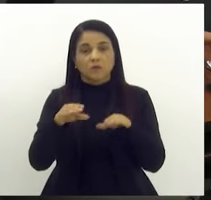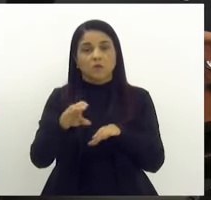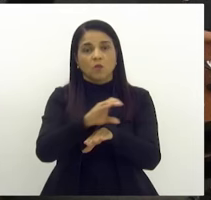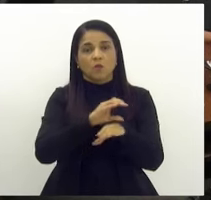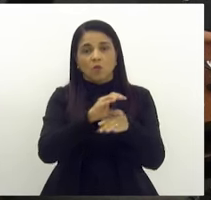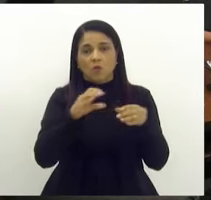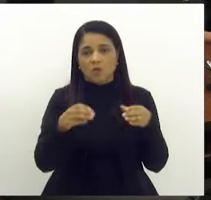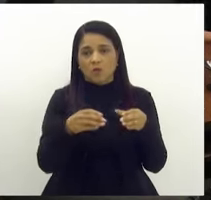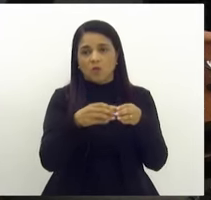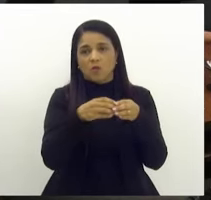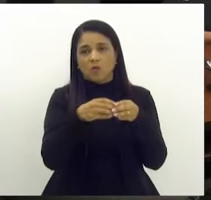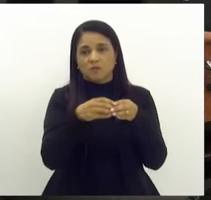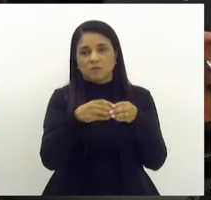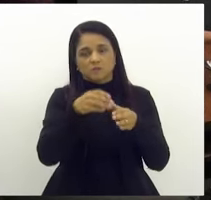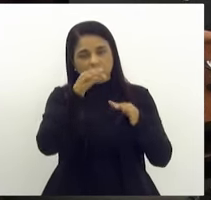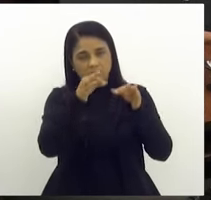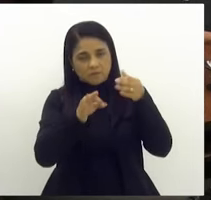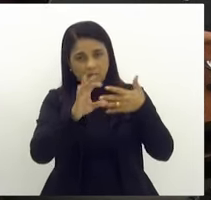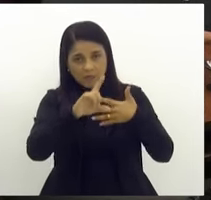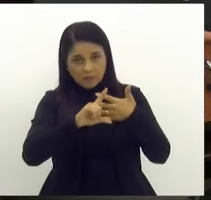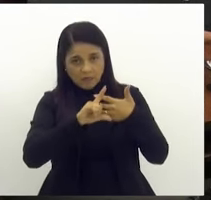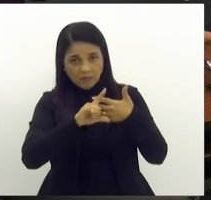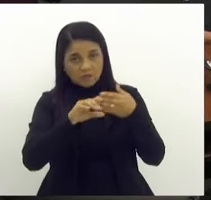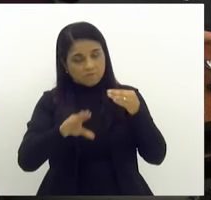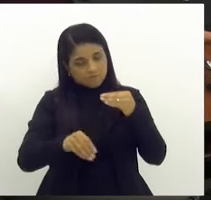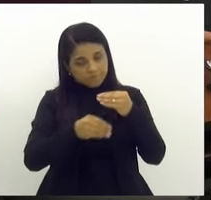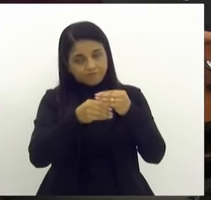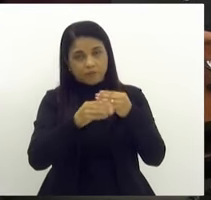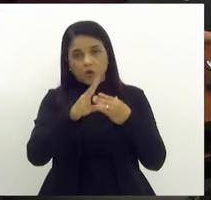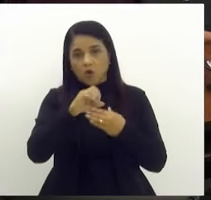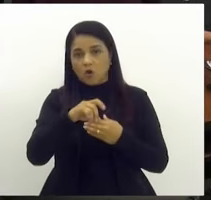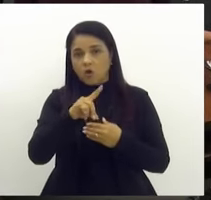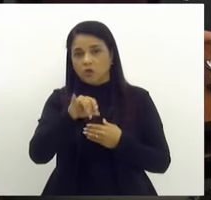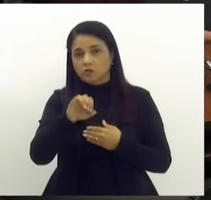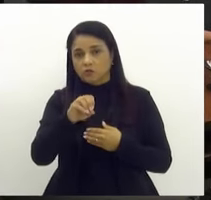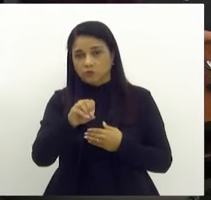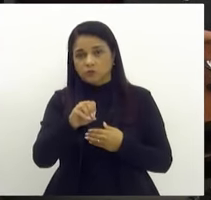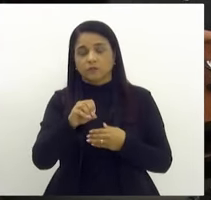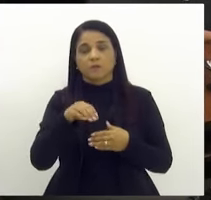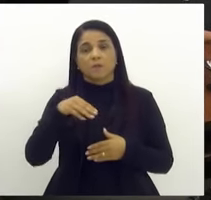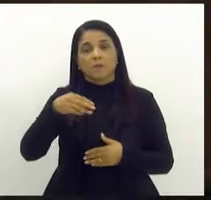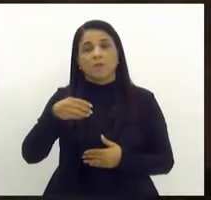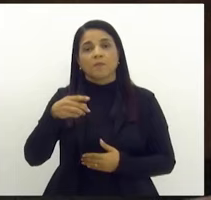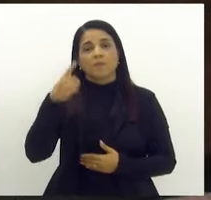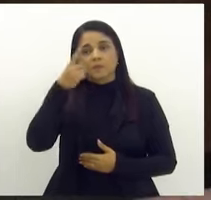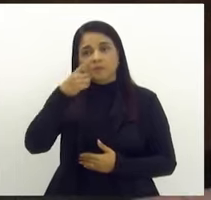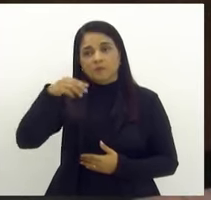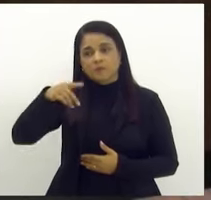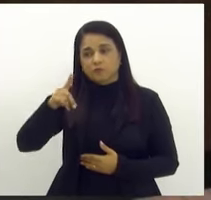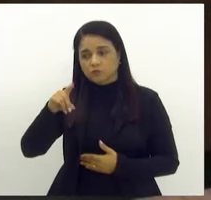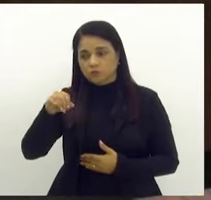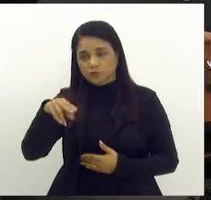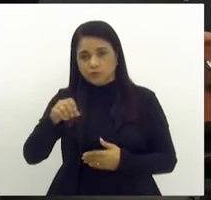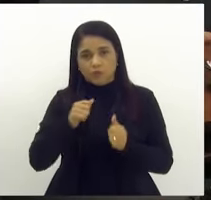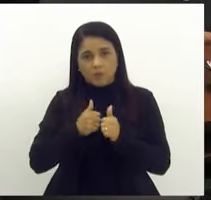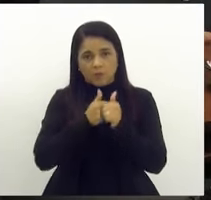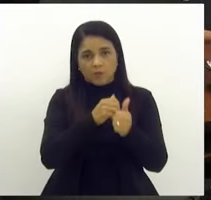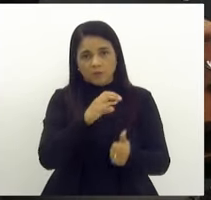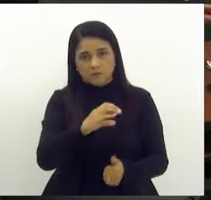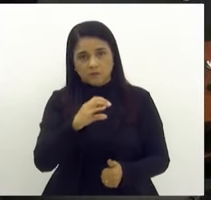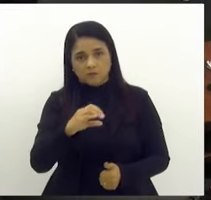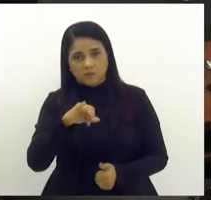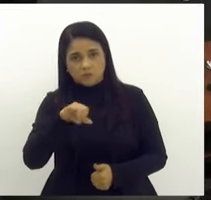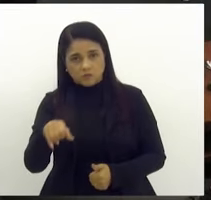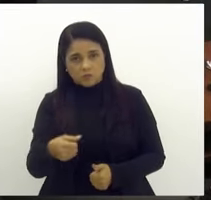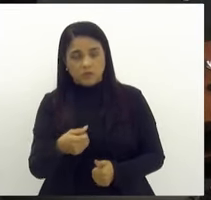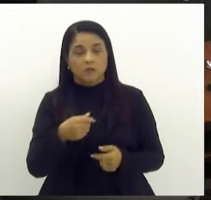comissão de legislação constitucional complementar e códigos Deputado Marcelo Dino acanha Senor presente obgado